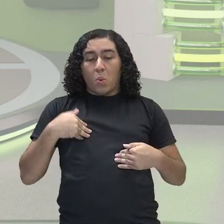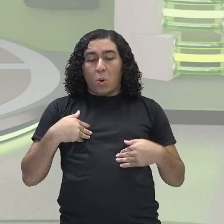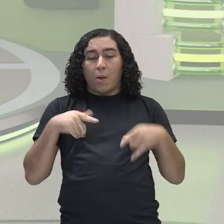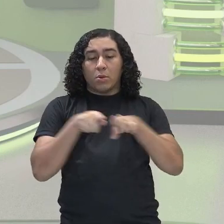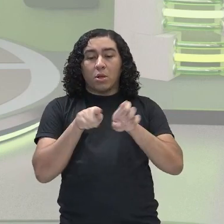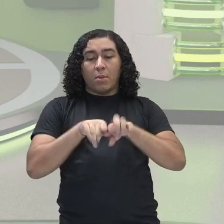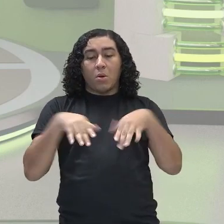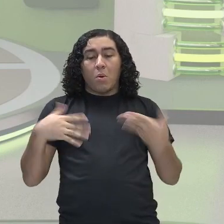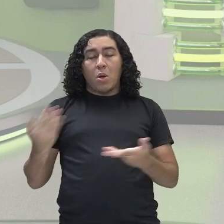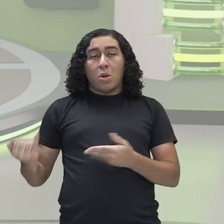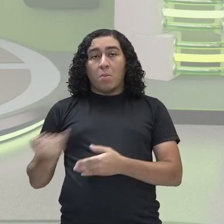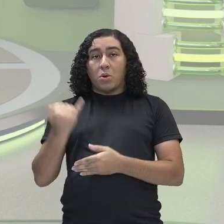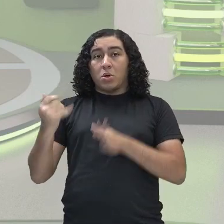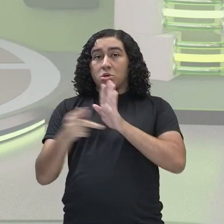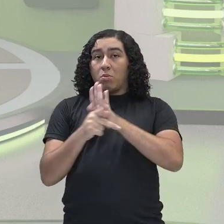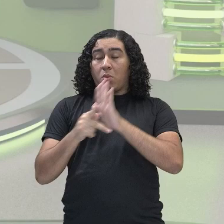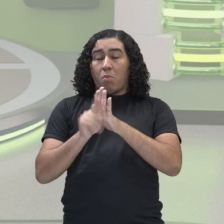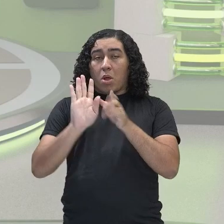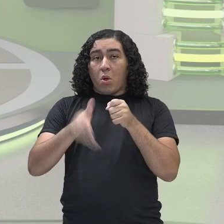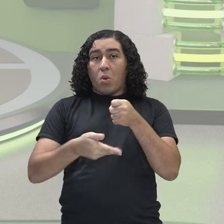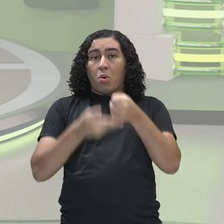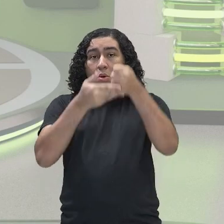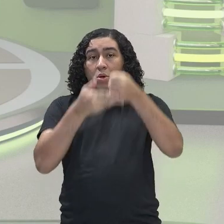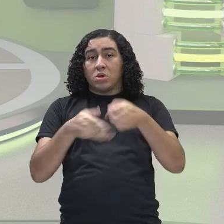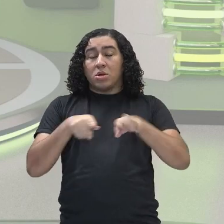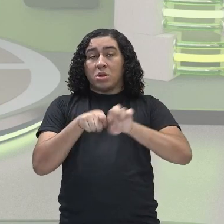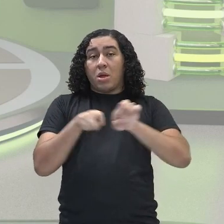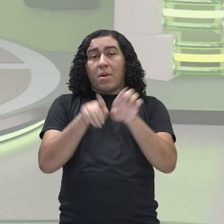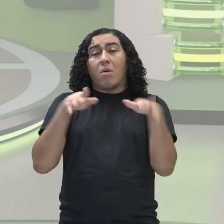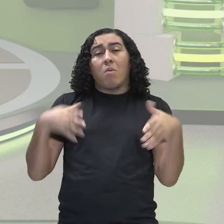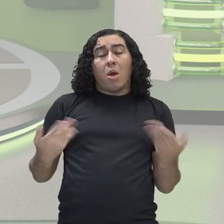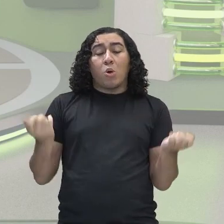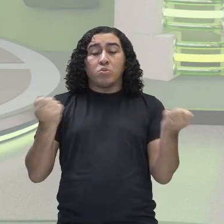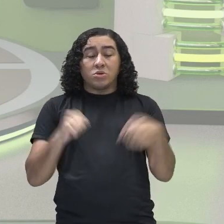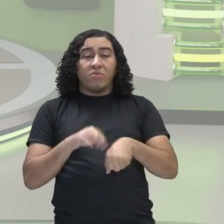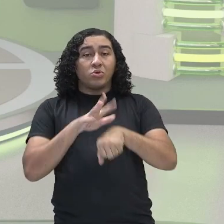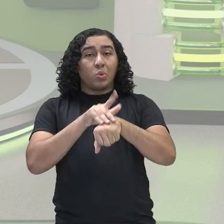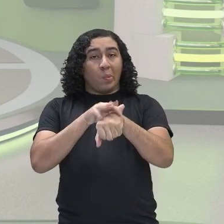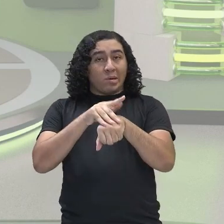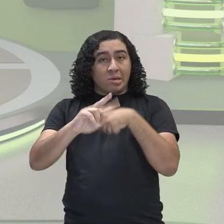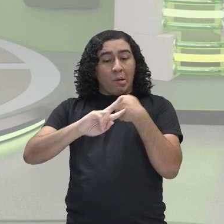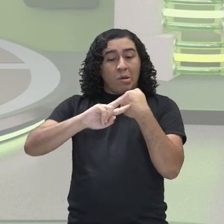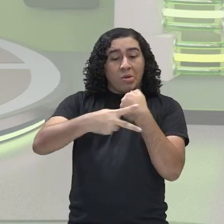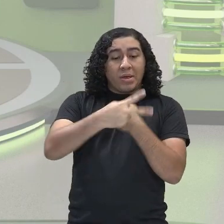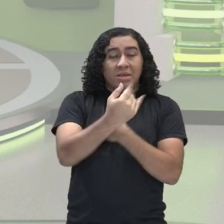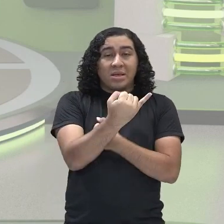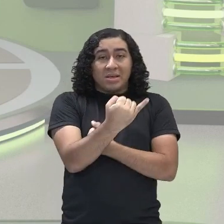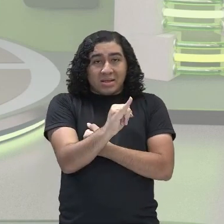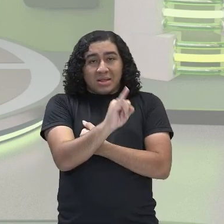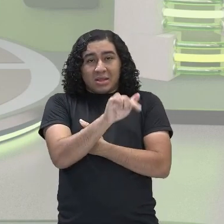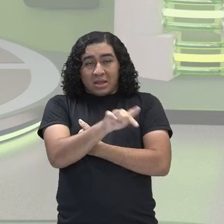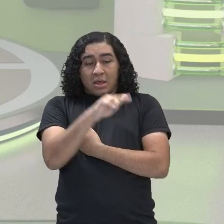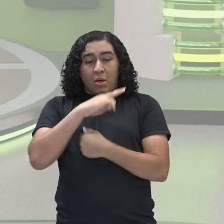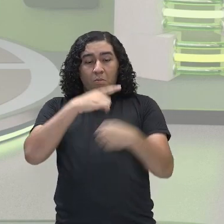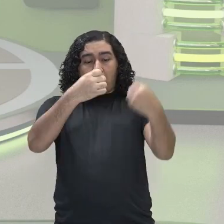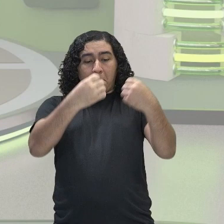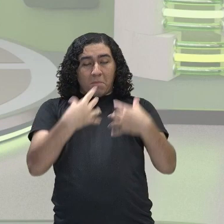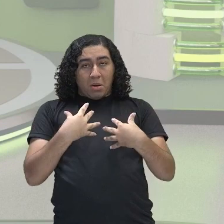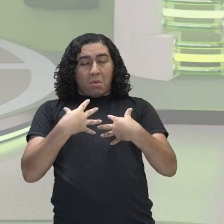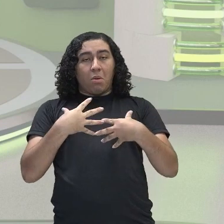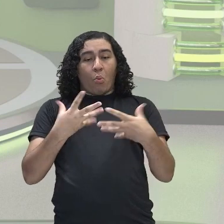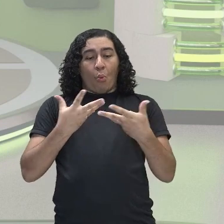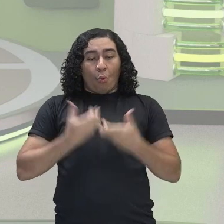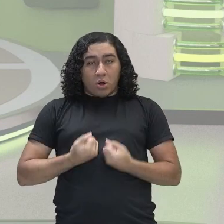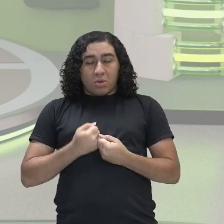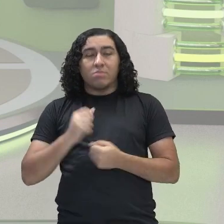Qual a importância ecológica deles e também as possíveis doenças que podem, né, causar nos seres